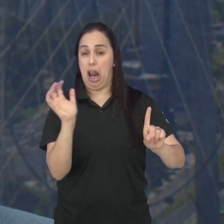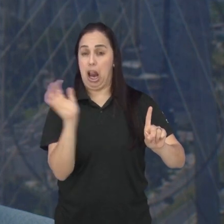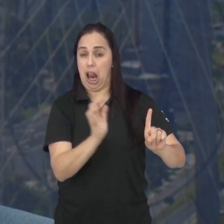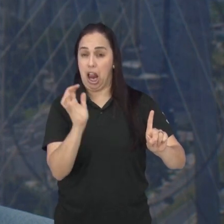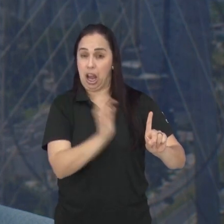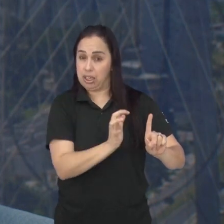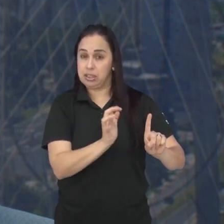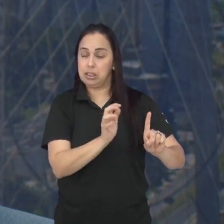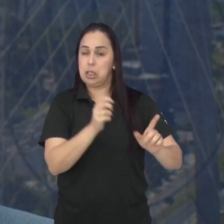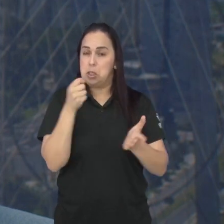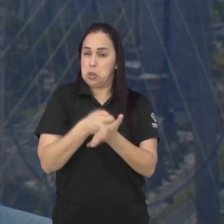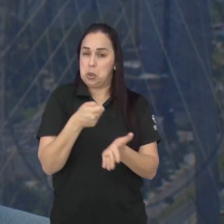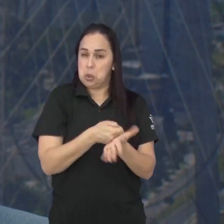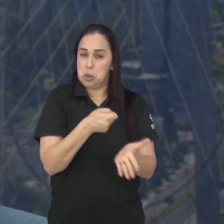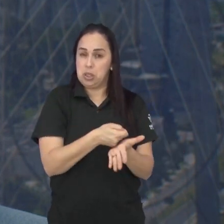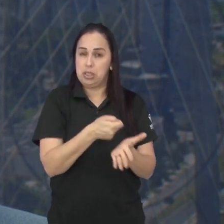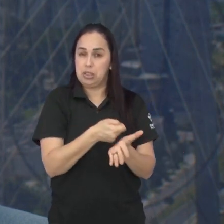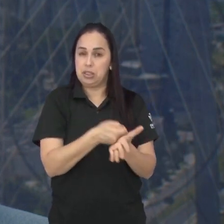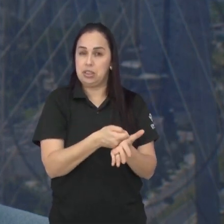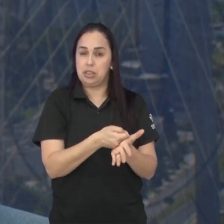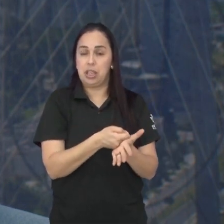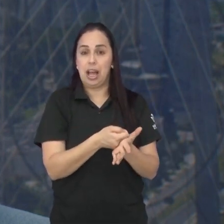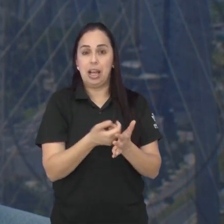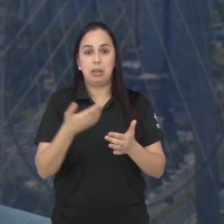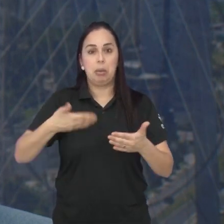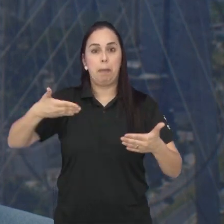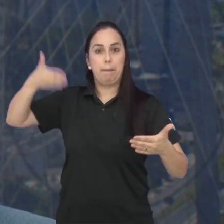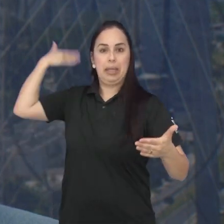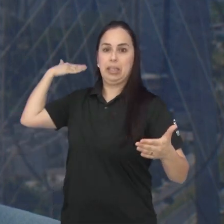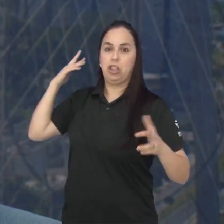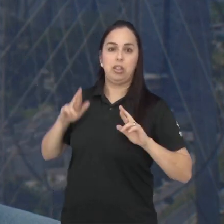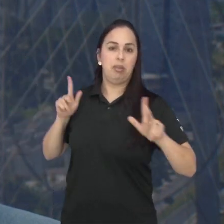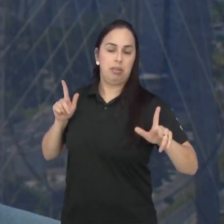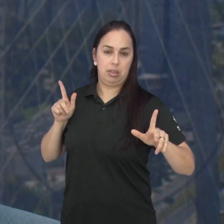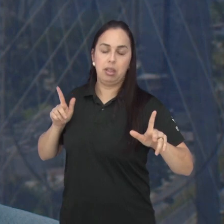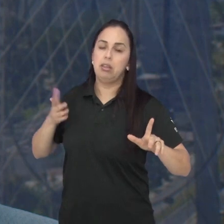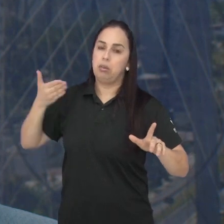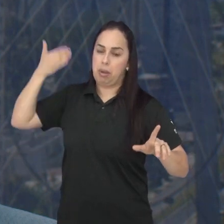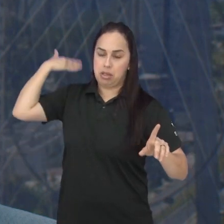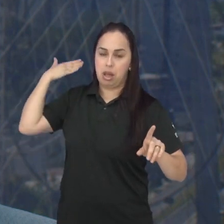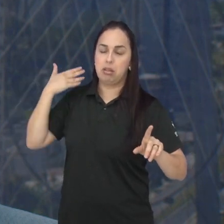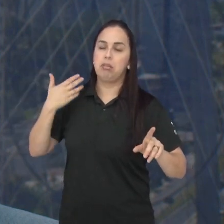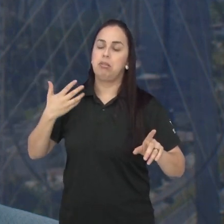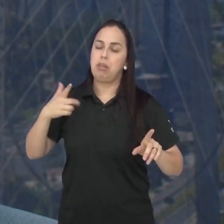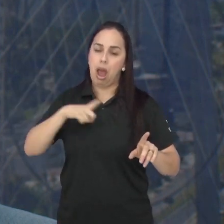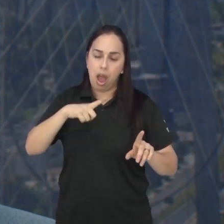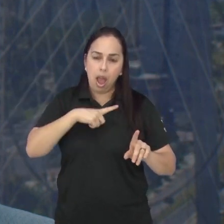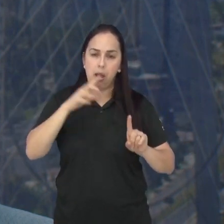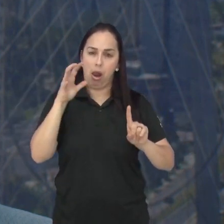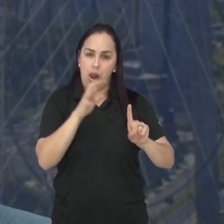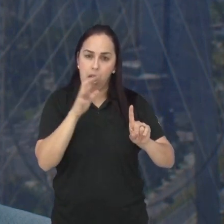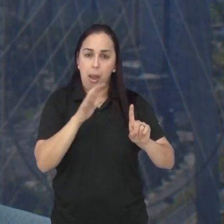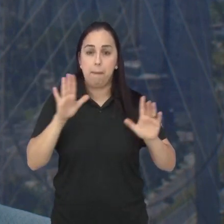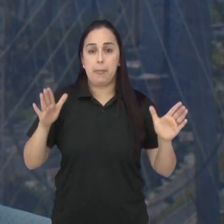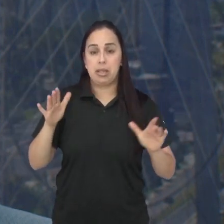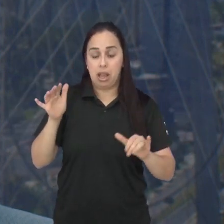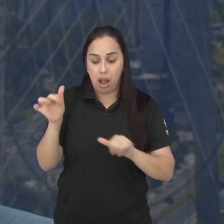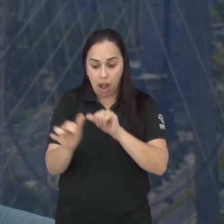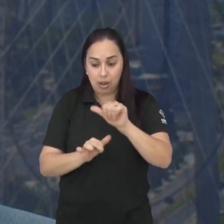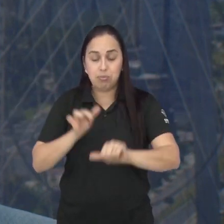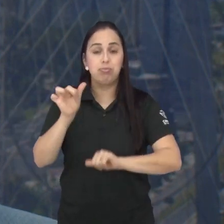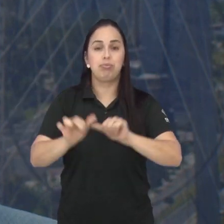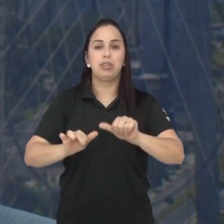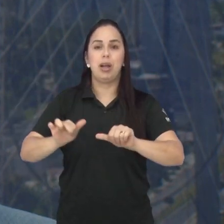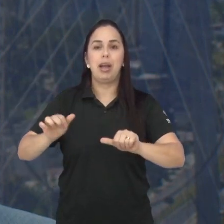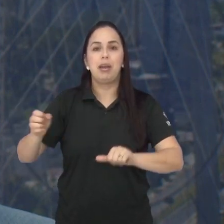necessidade muito maior do que havia antes. Não que não houvesse, eu lembrando também das minhas histórias familiares,